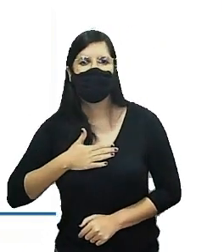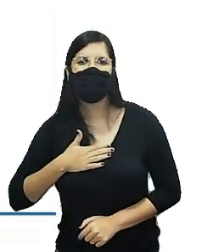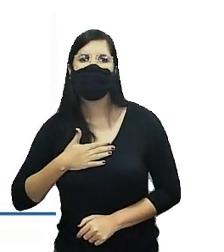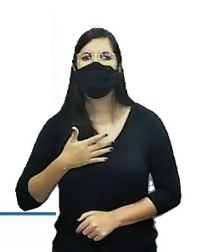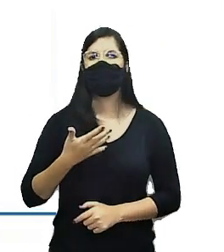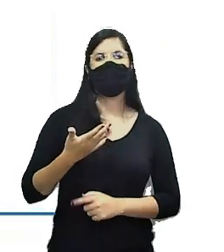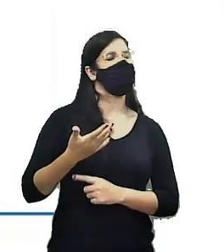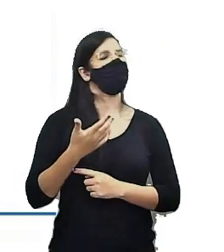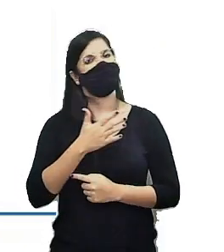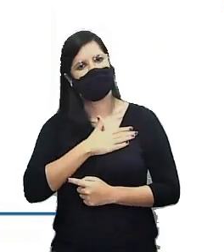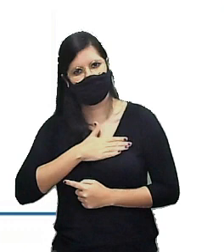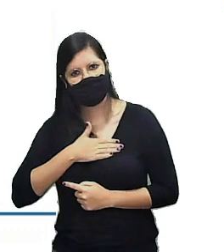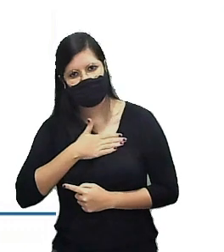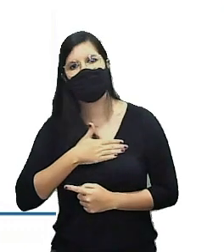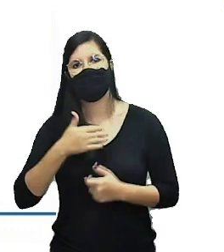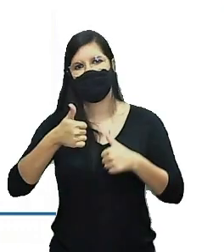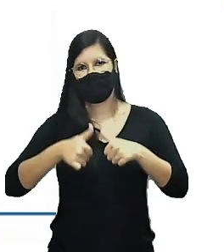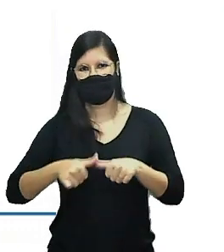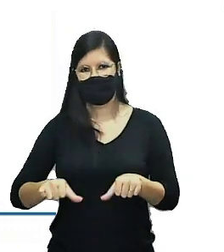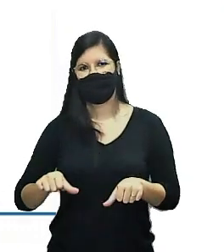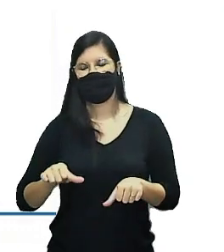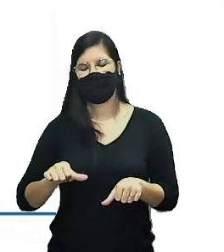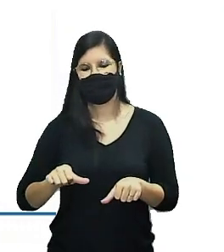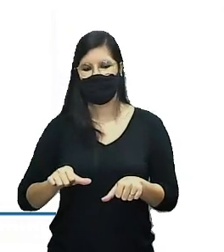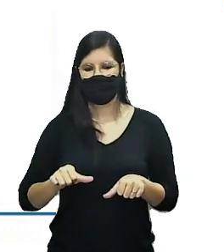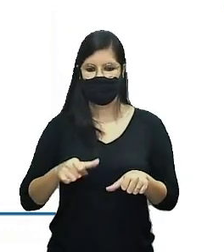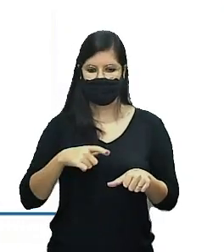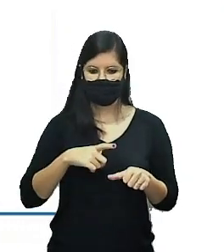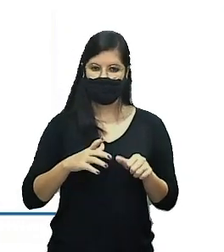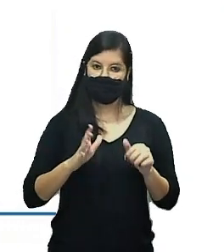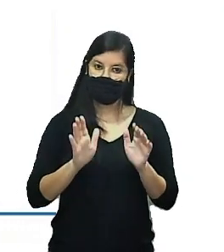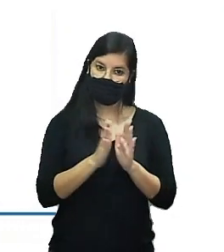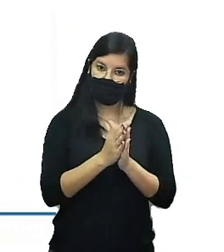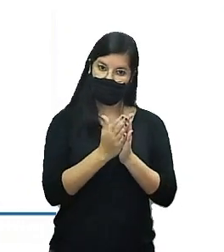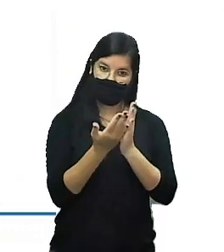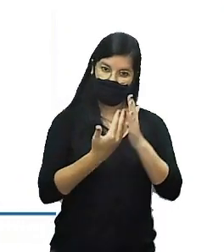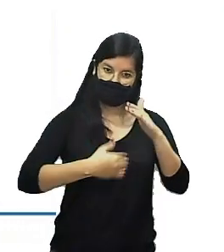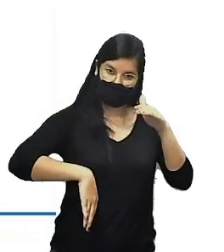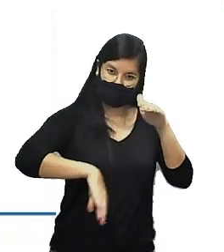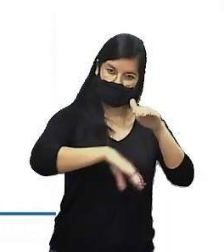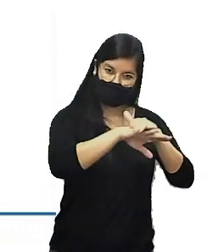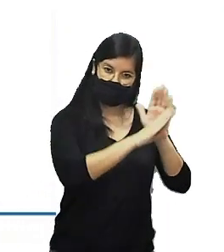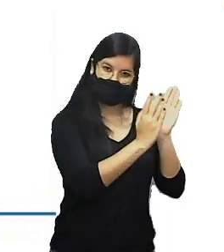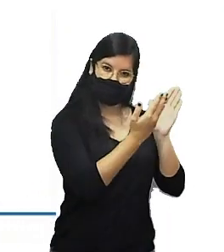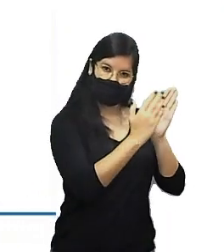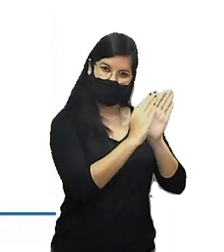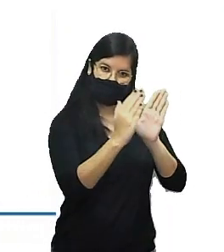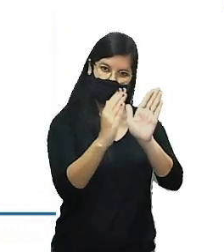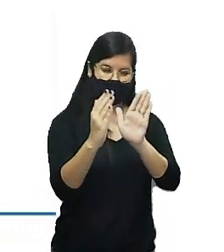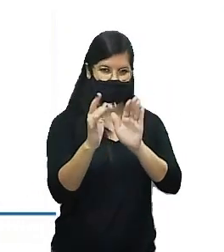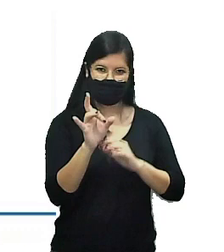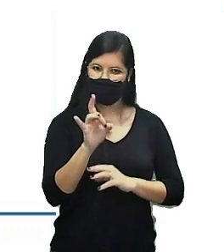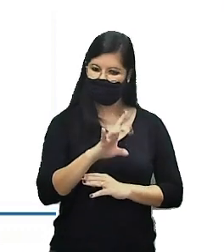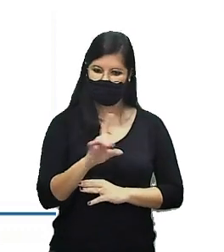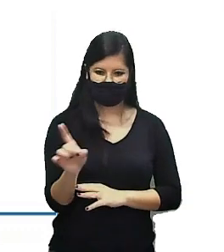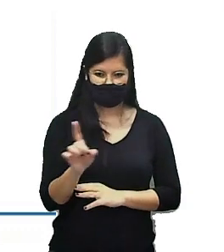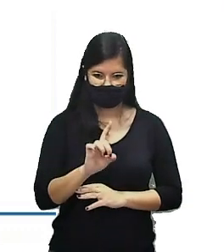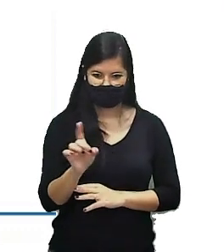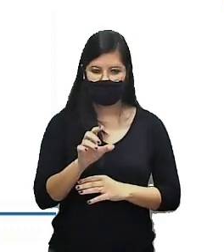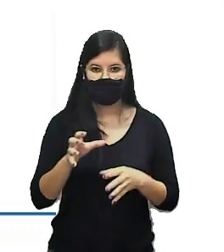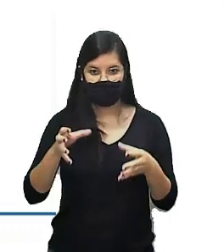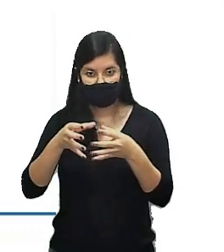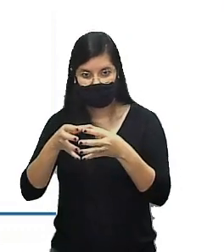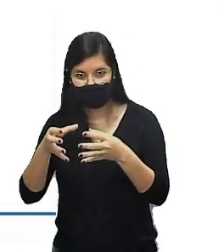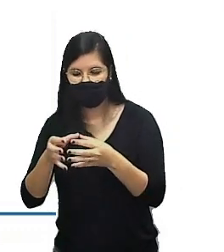né? onde a gente gosta de estar. O acervo da biblioteca não mais pensado apenas como um acervo, mas como um conjunto